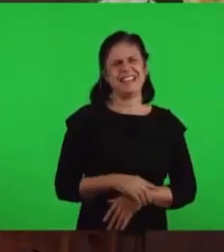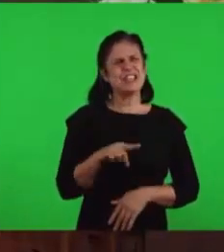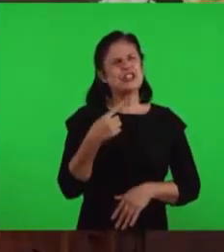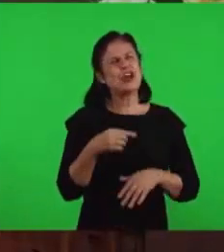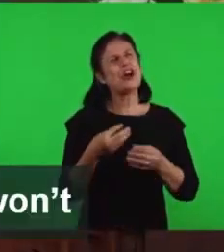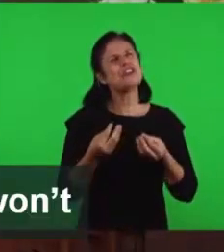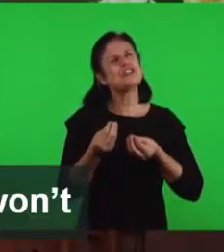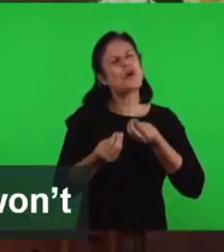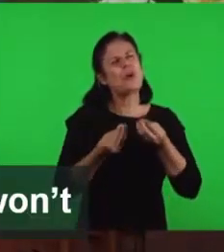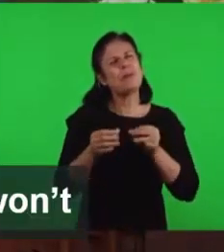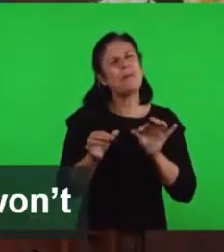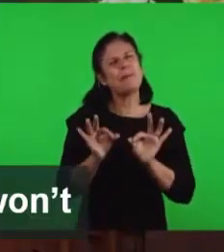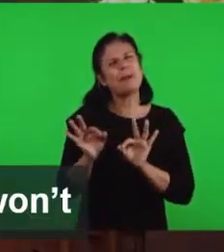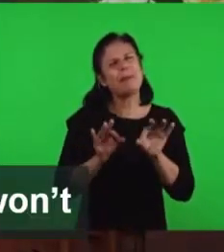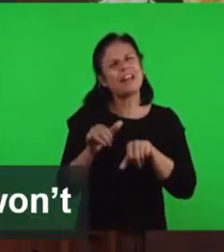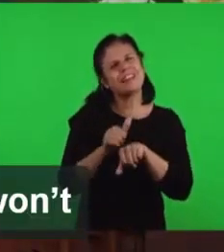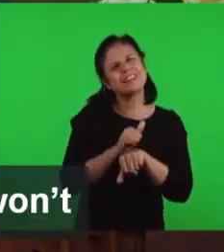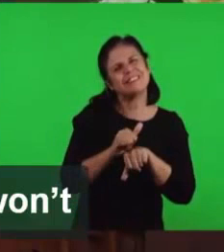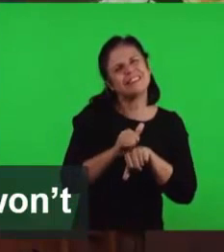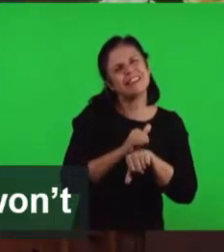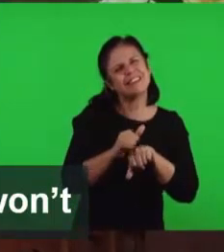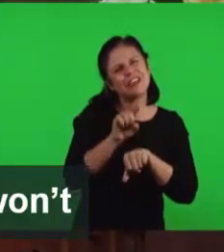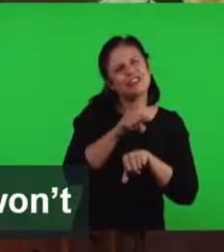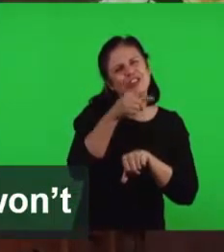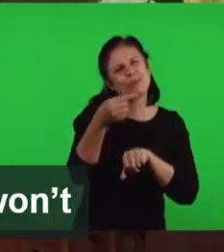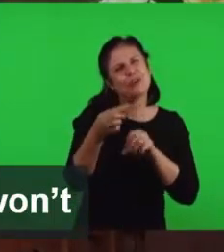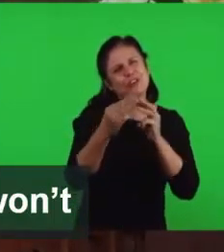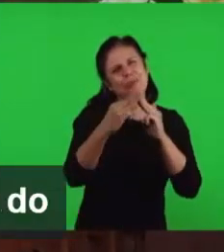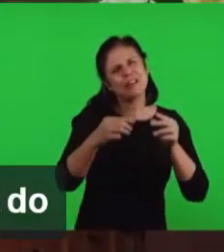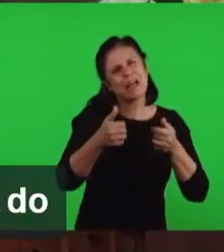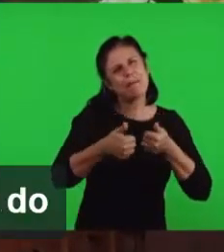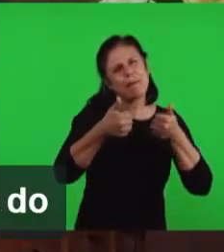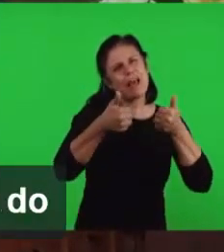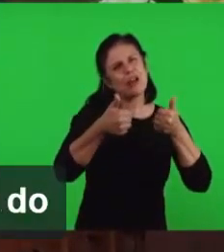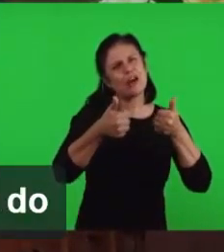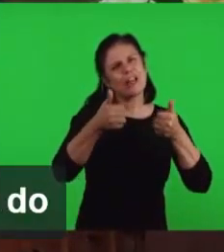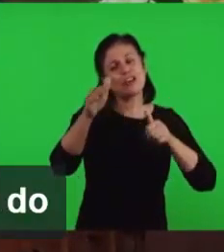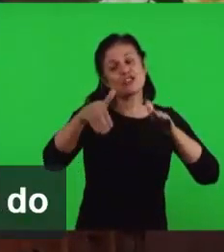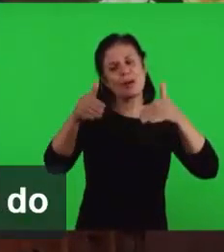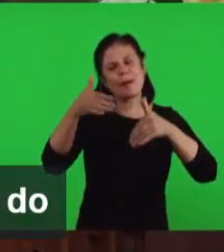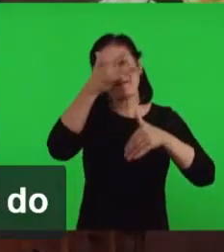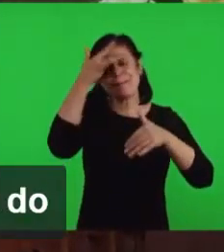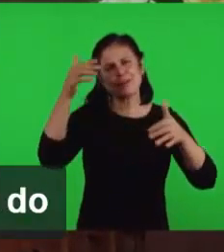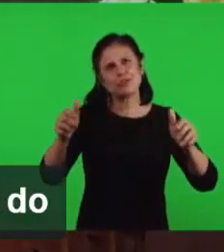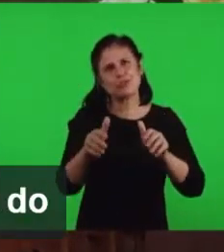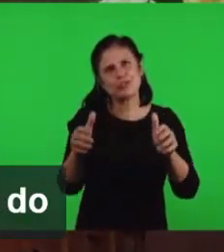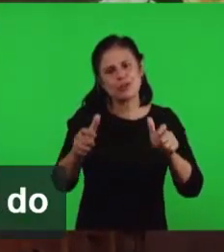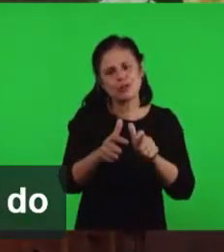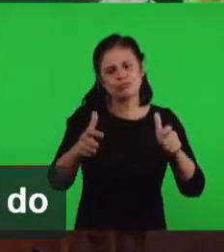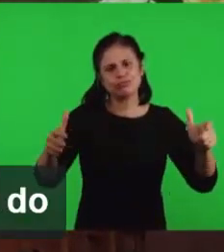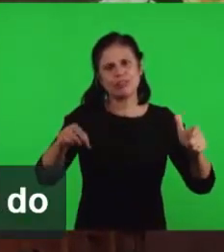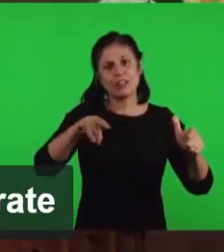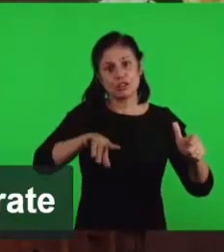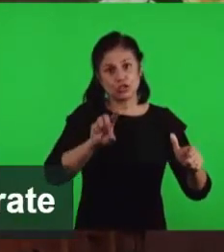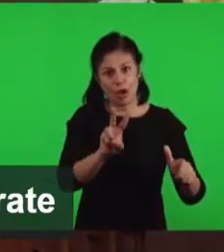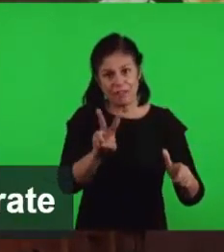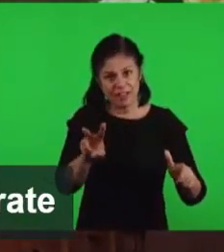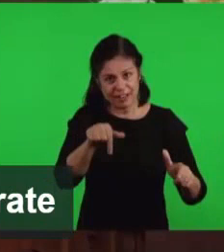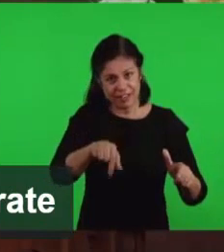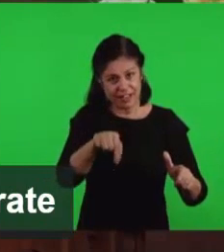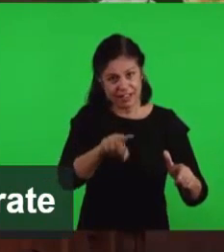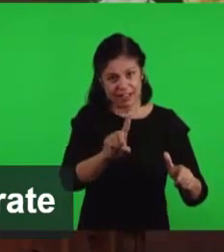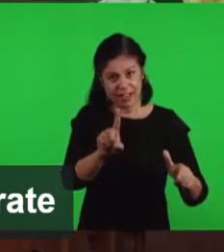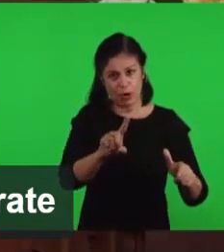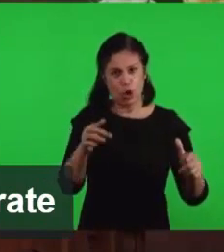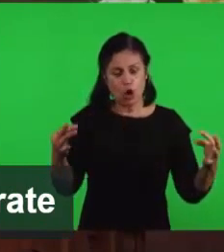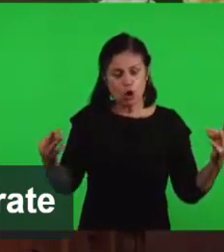aumentar a participação nós temos e nós vamos fazer só isso aqui nem Vila Velha vamos fazer em todo o Brasil